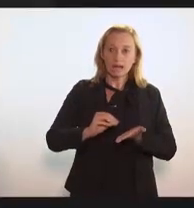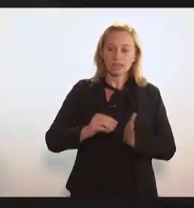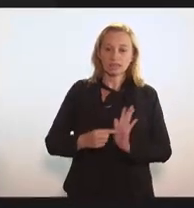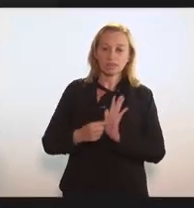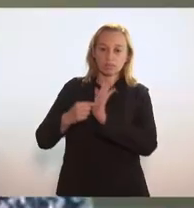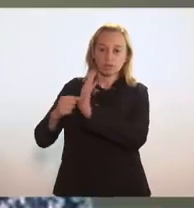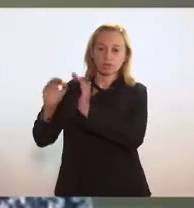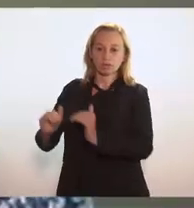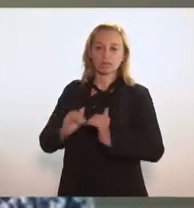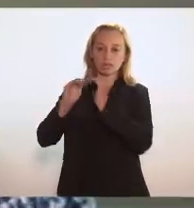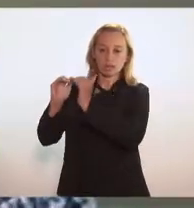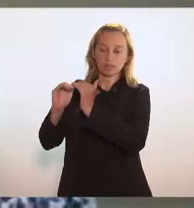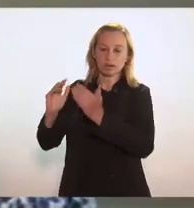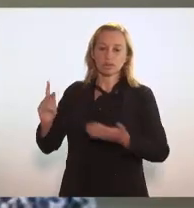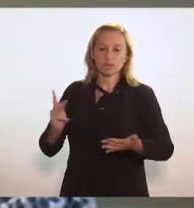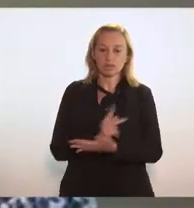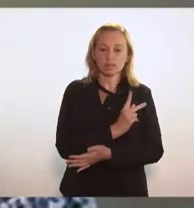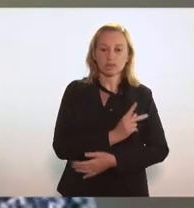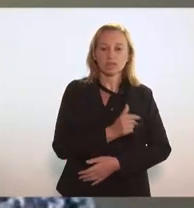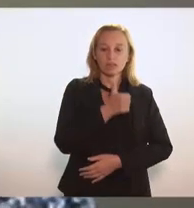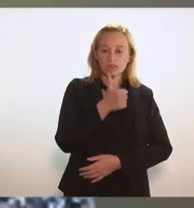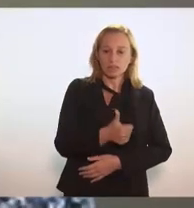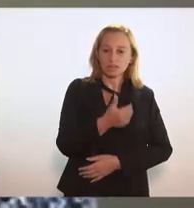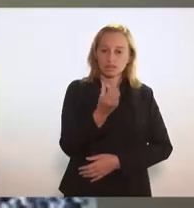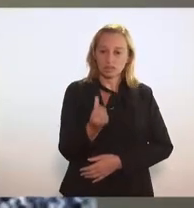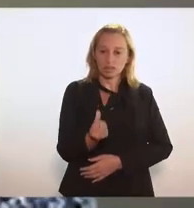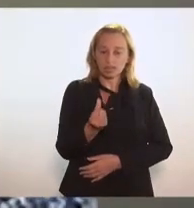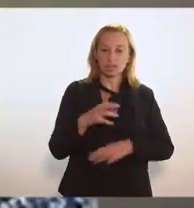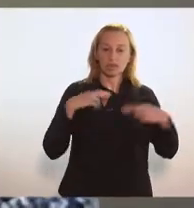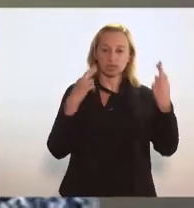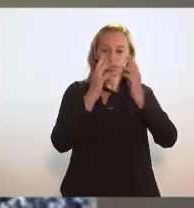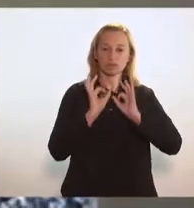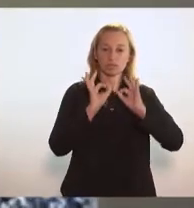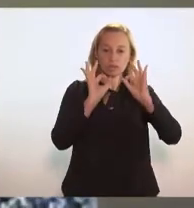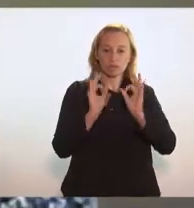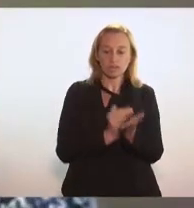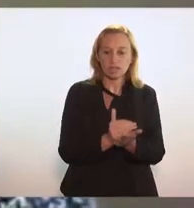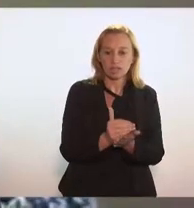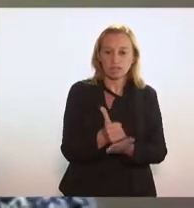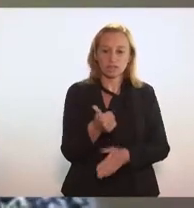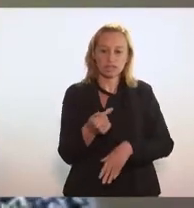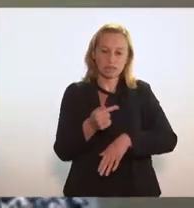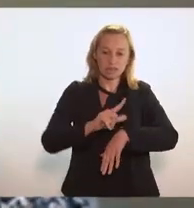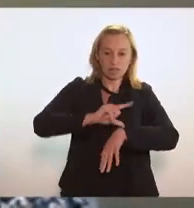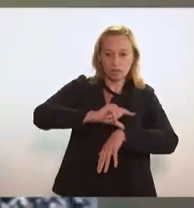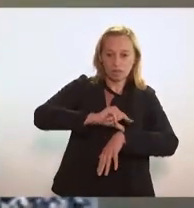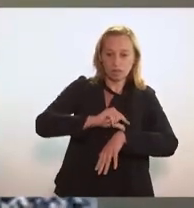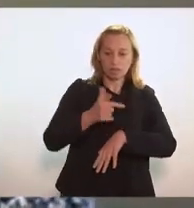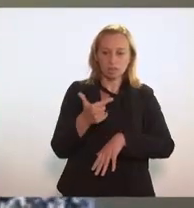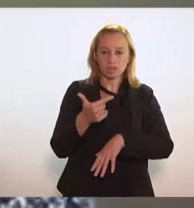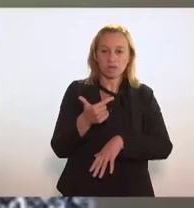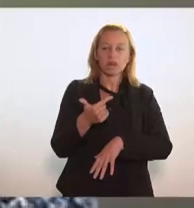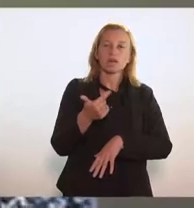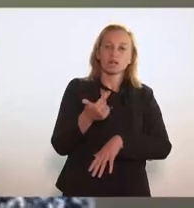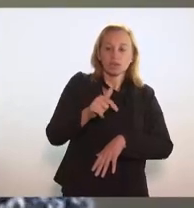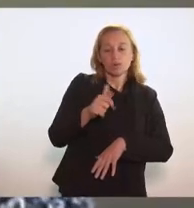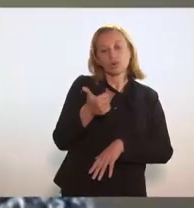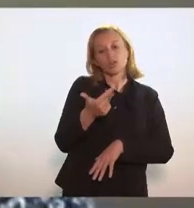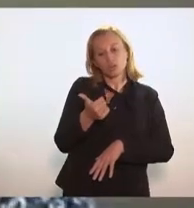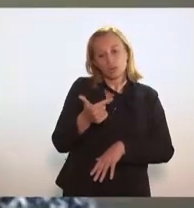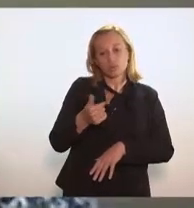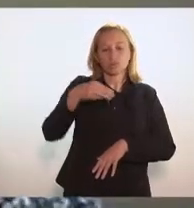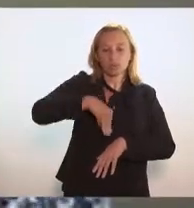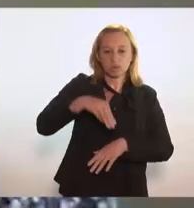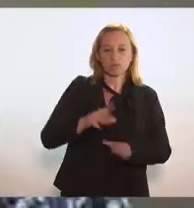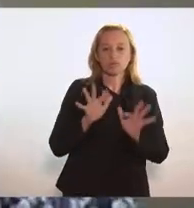com exatidão o ocorrido na 16ª sessão ordinária, que iniciada às 17 horas e 12 minutos, encerrou-se